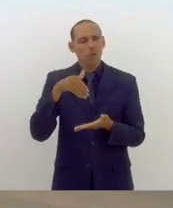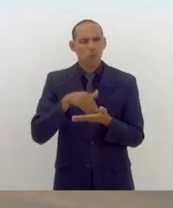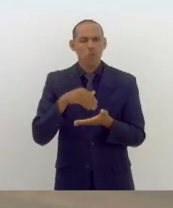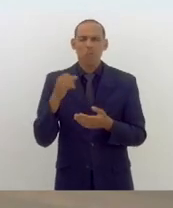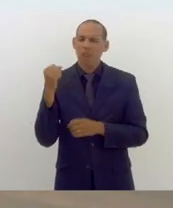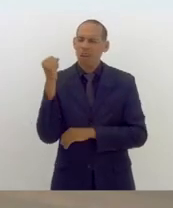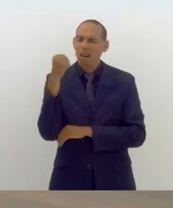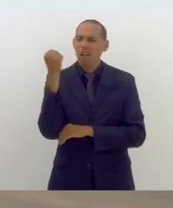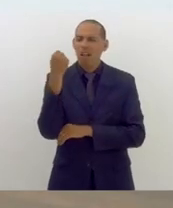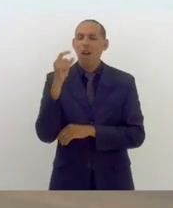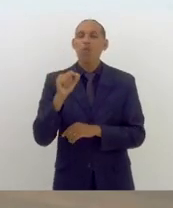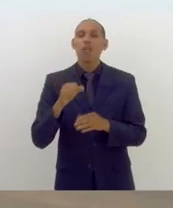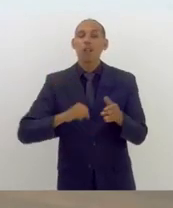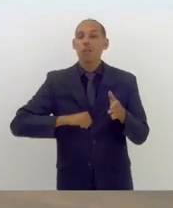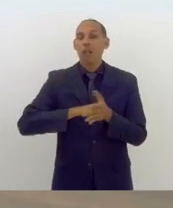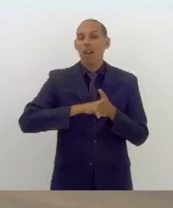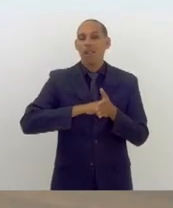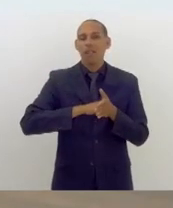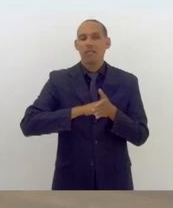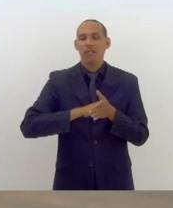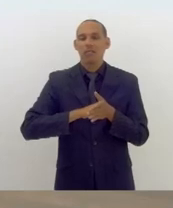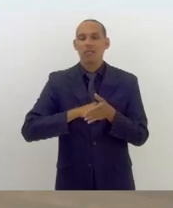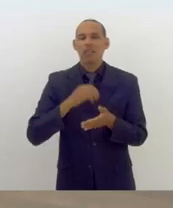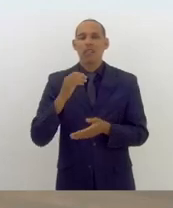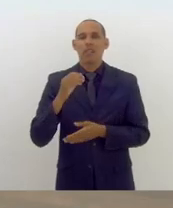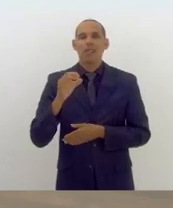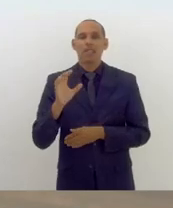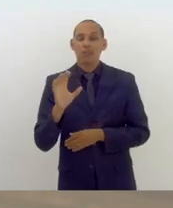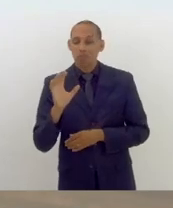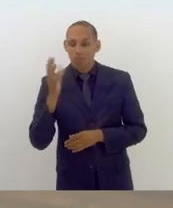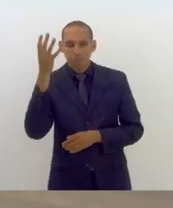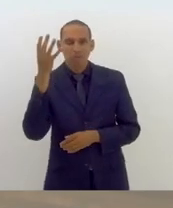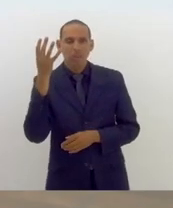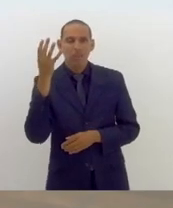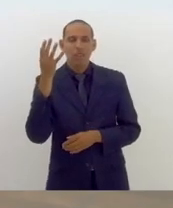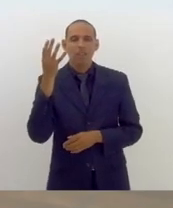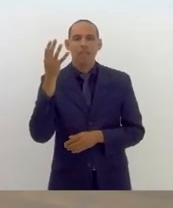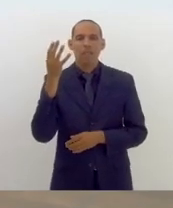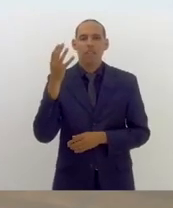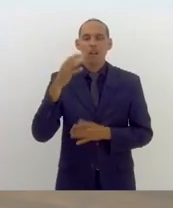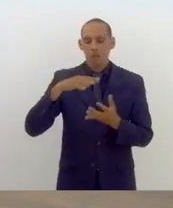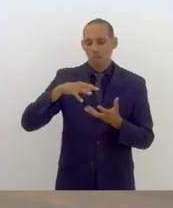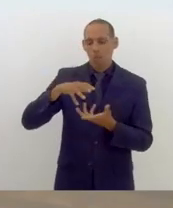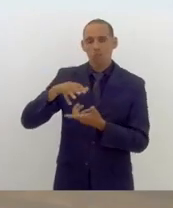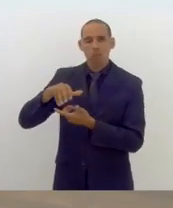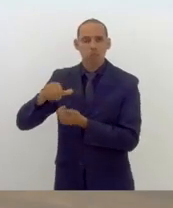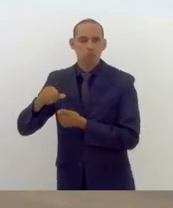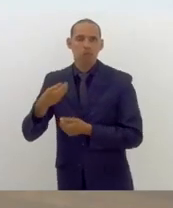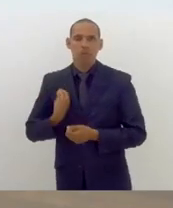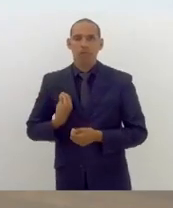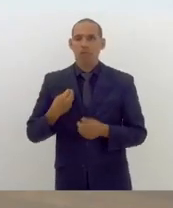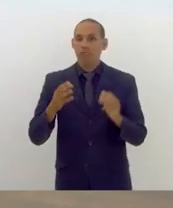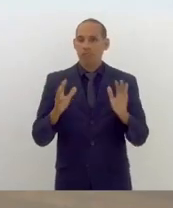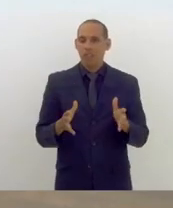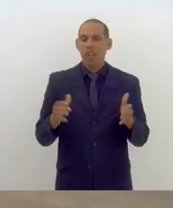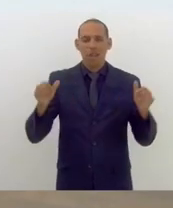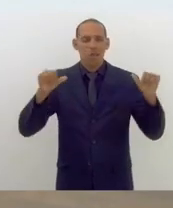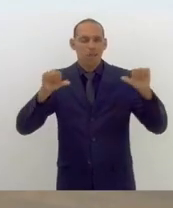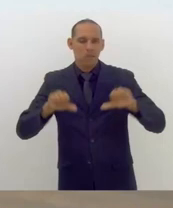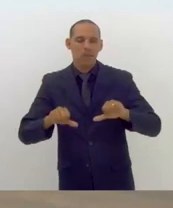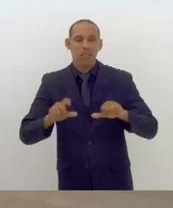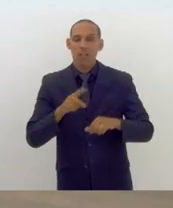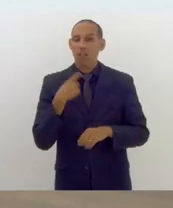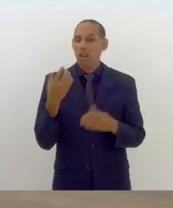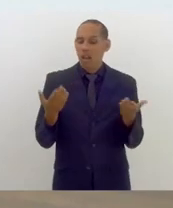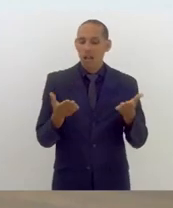grave é o impacto na crise climática que o planeta já vive e que o Tier bem comentou né